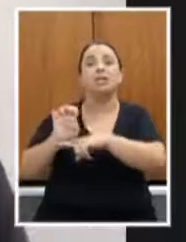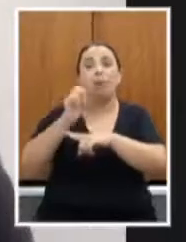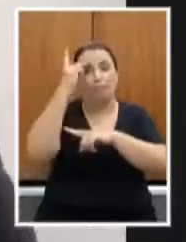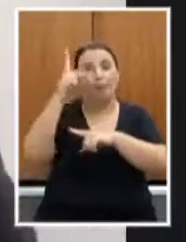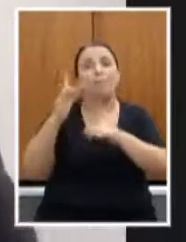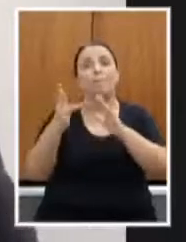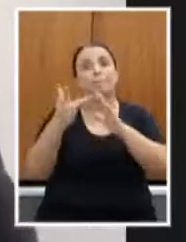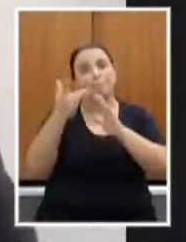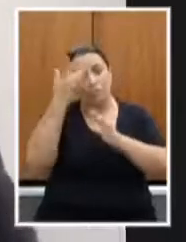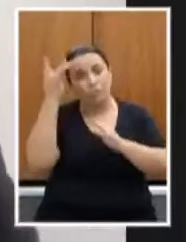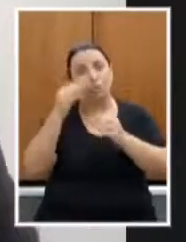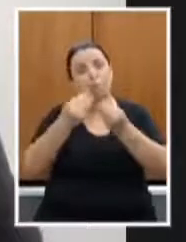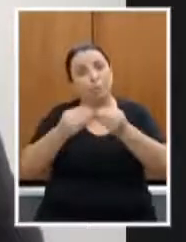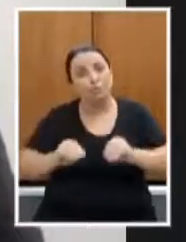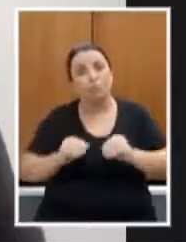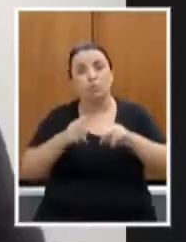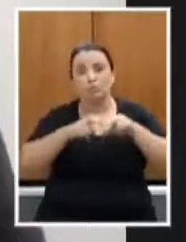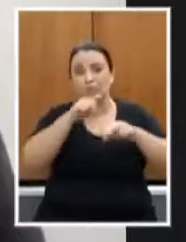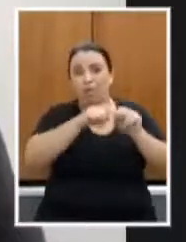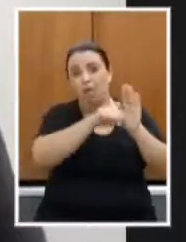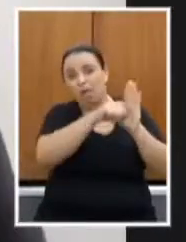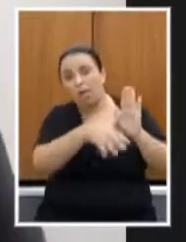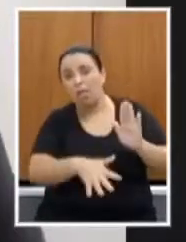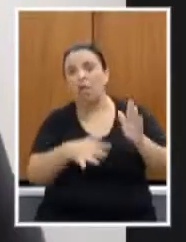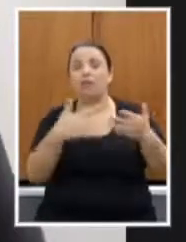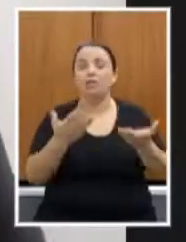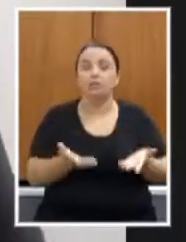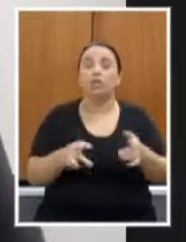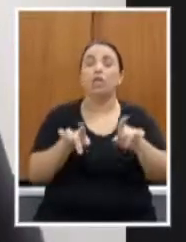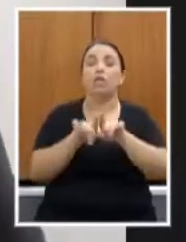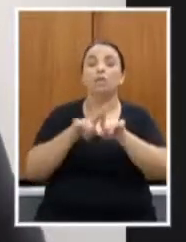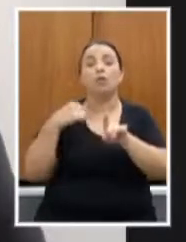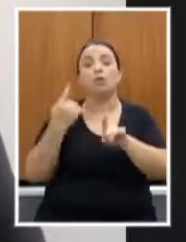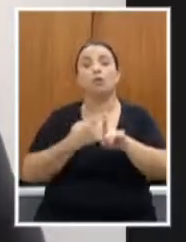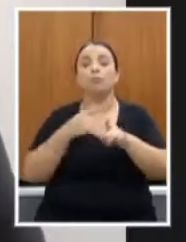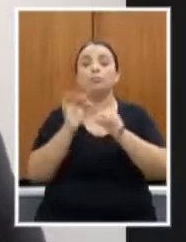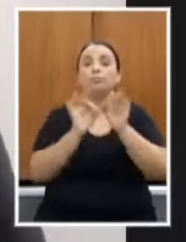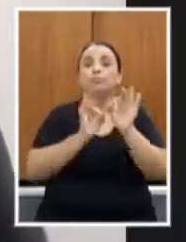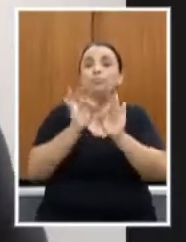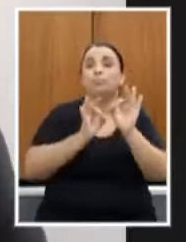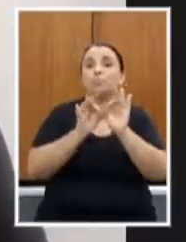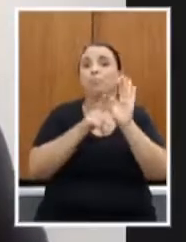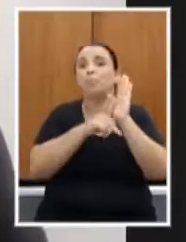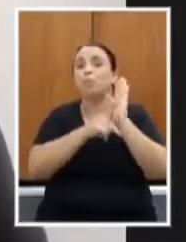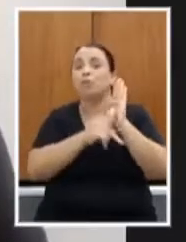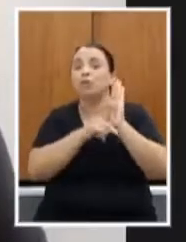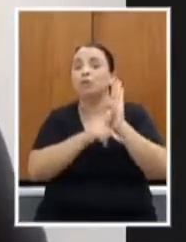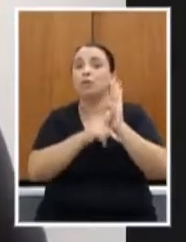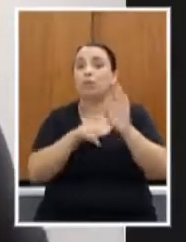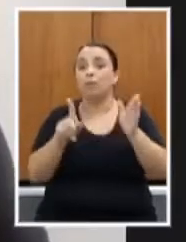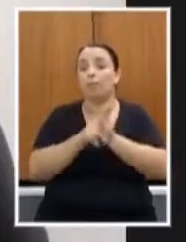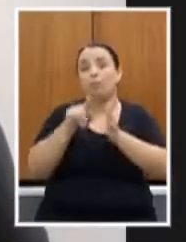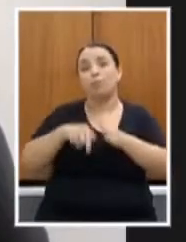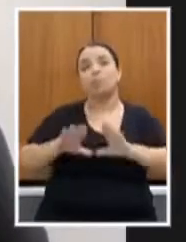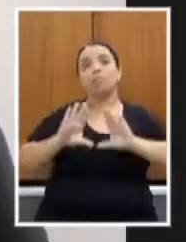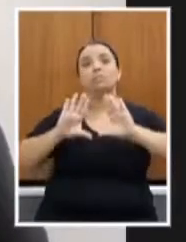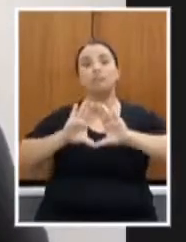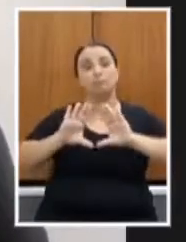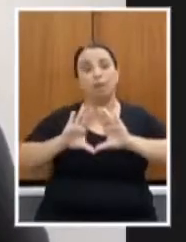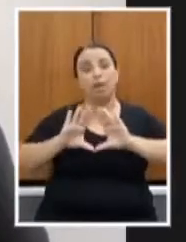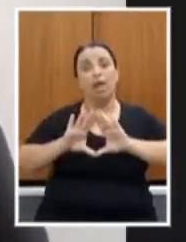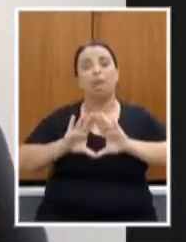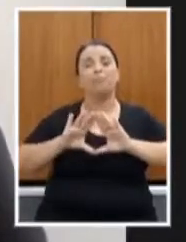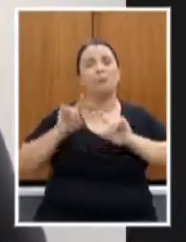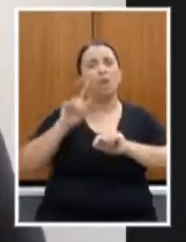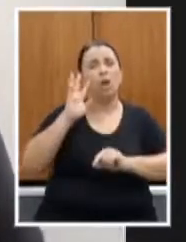amplo consenso, mas também o nosso projeto, que é nosso da Assembleia. Me parece que o governo